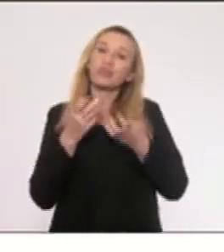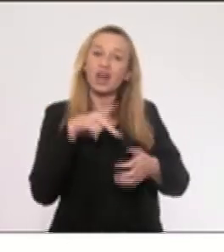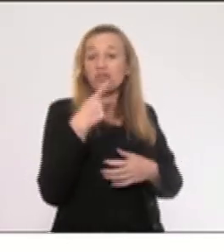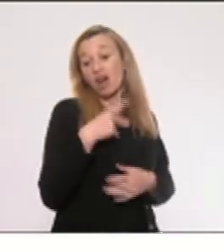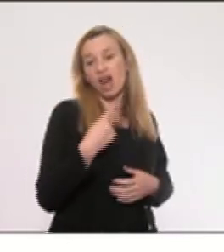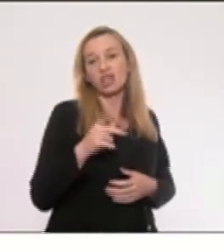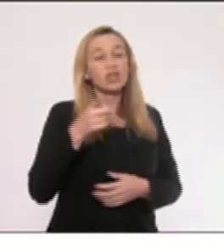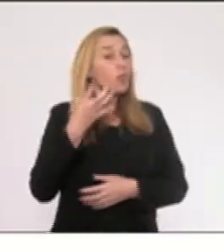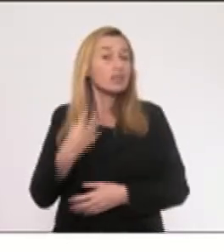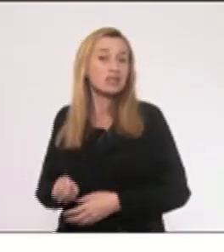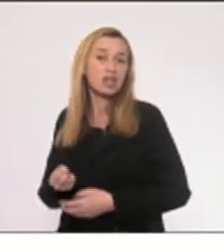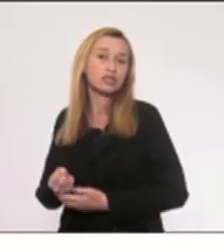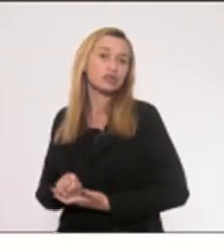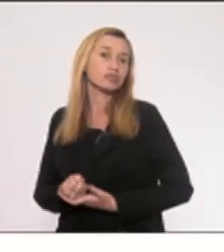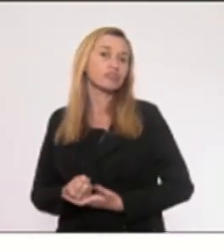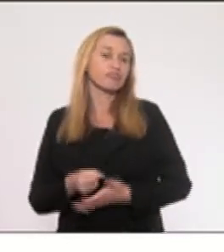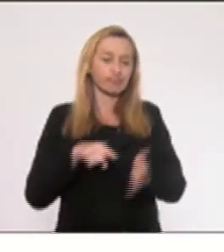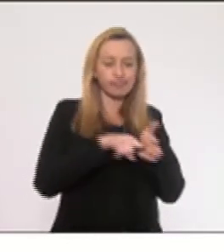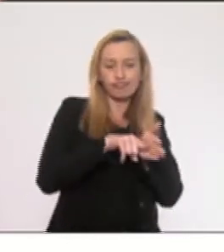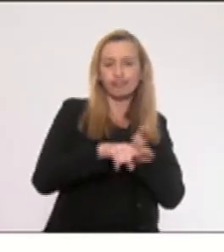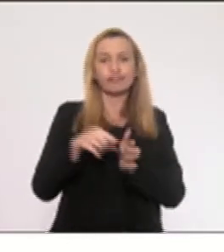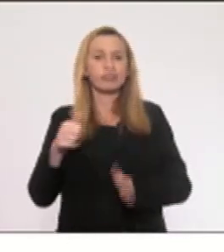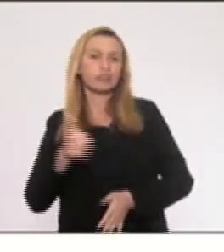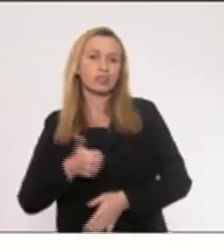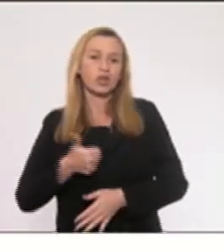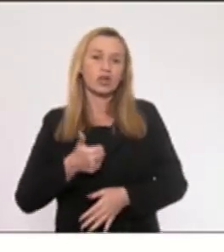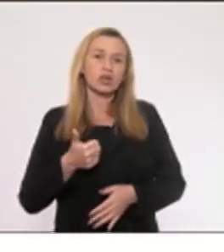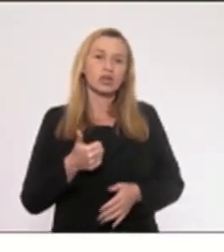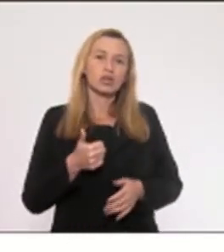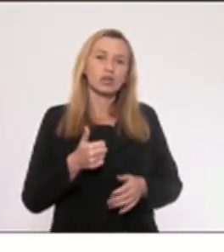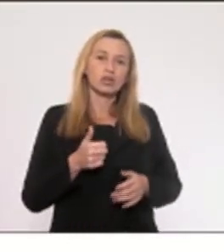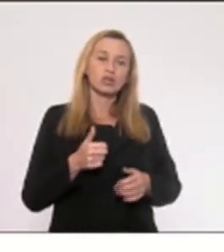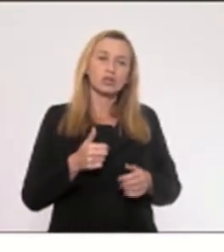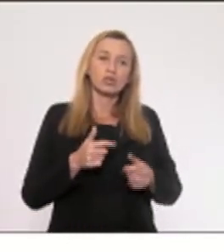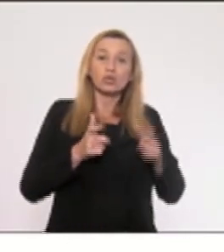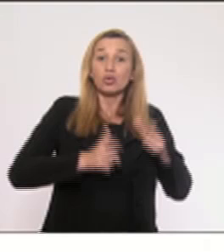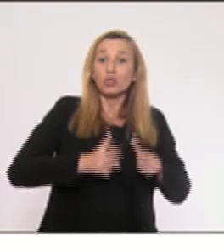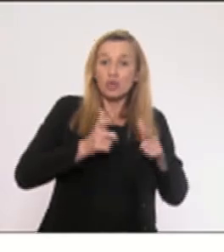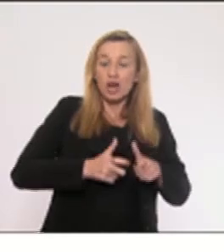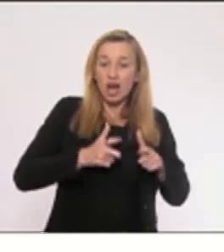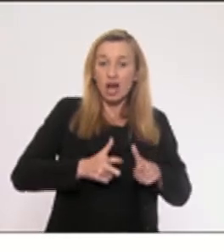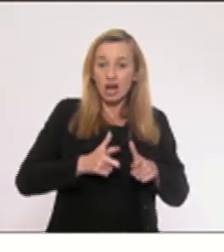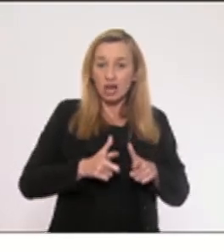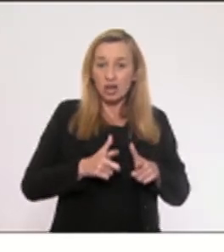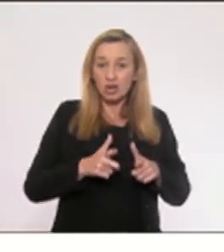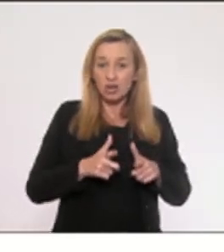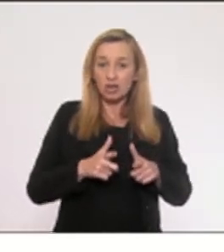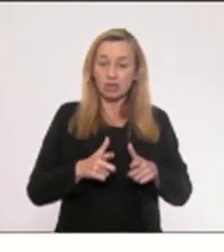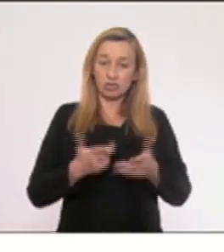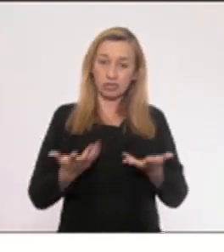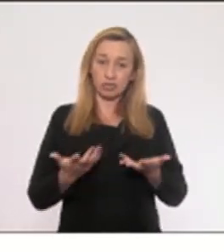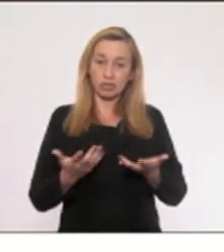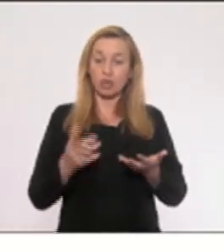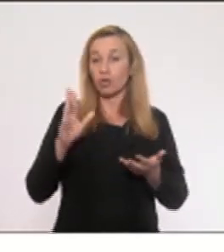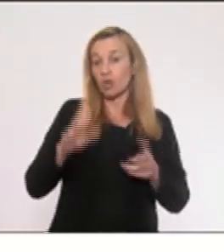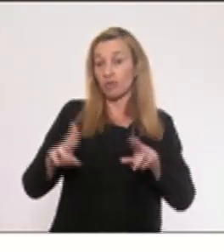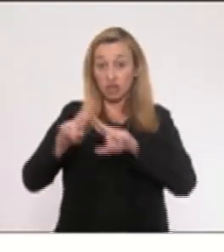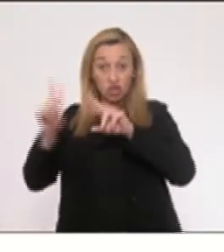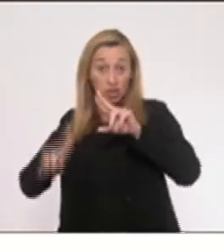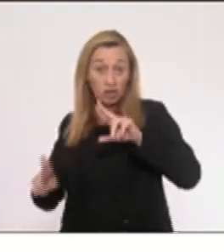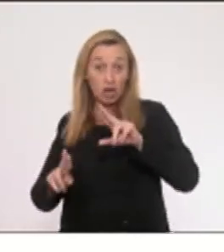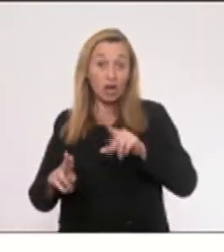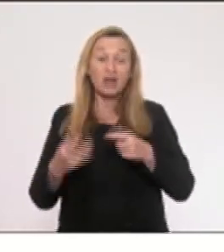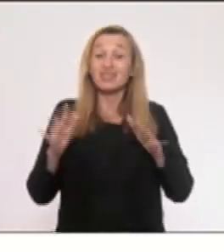discordo, numa primeira análise, da manutenção do espaço com a UFRJ simplesmente